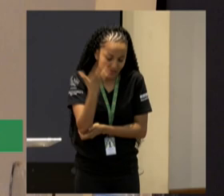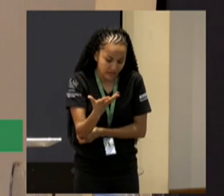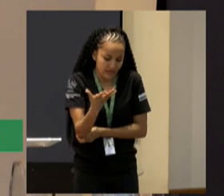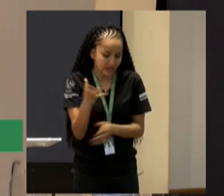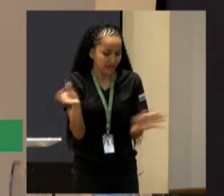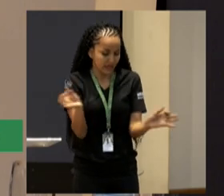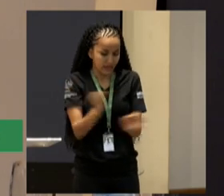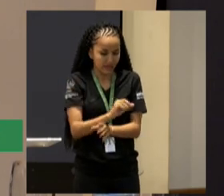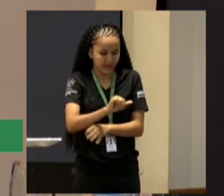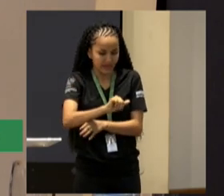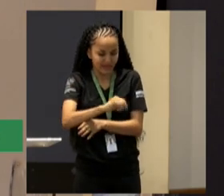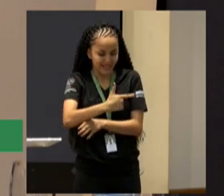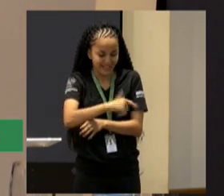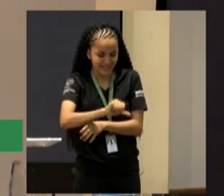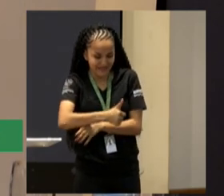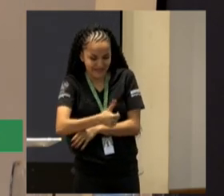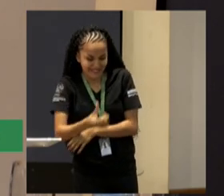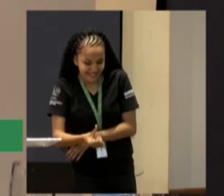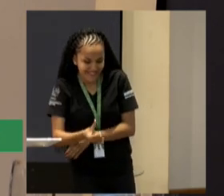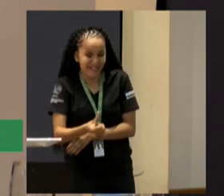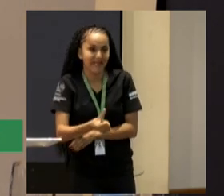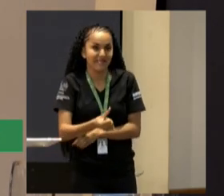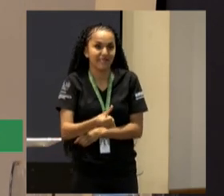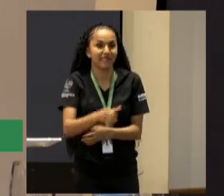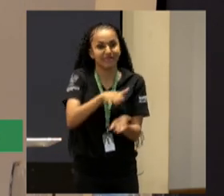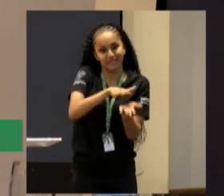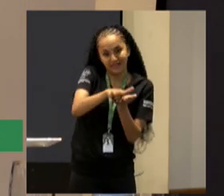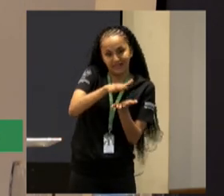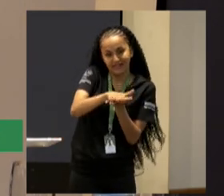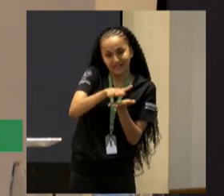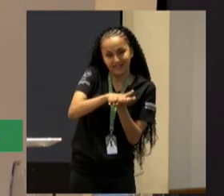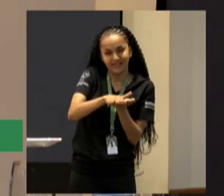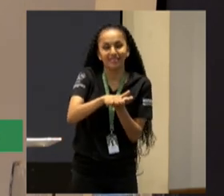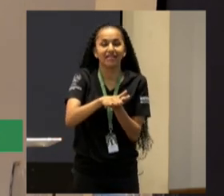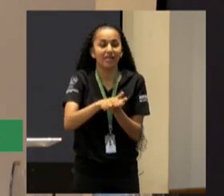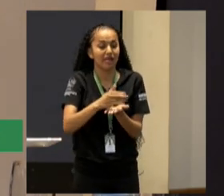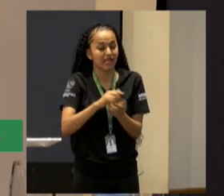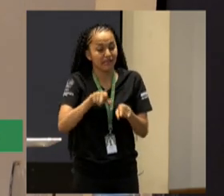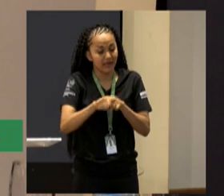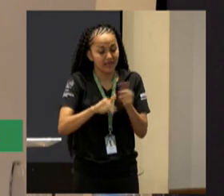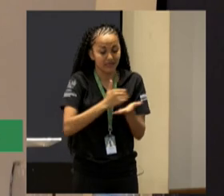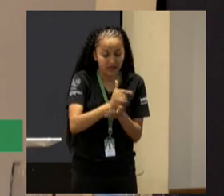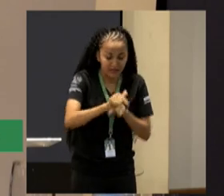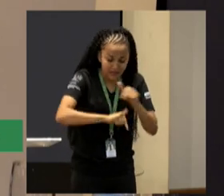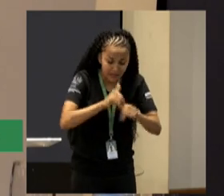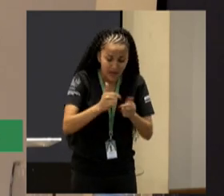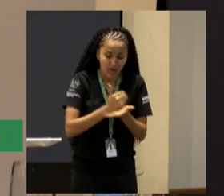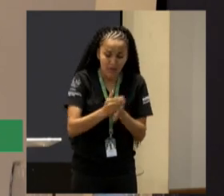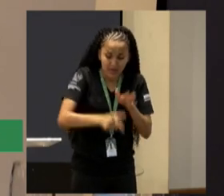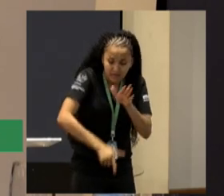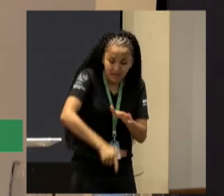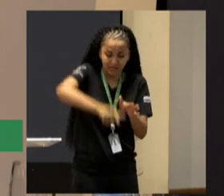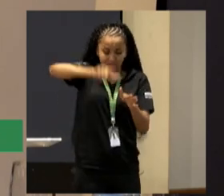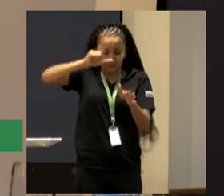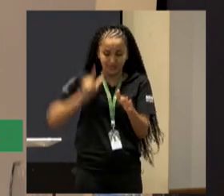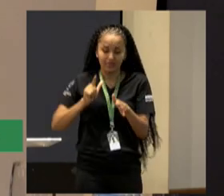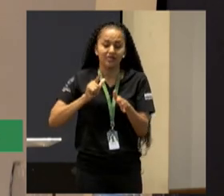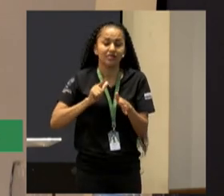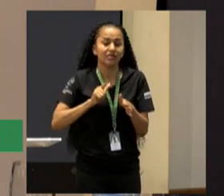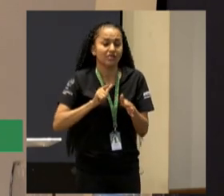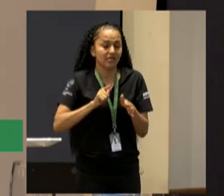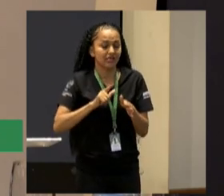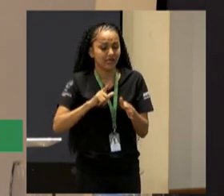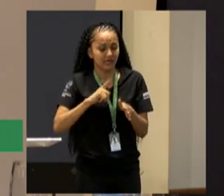em 2016. É o ano em que a matriz foi lançada, mas esse trabalho começa muito mais de um ano antes. E também tive